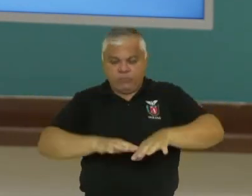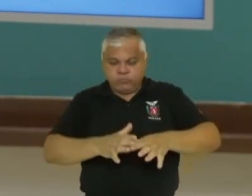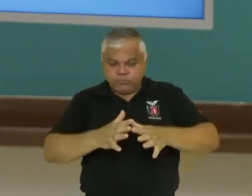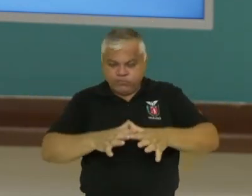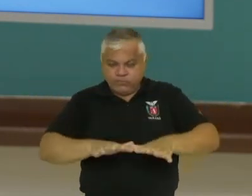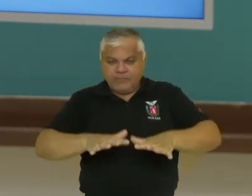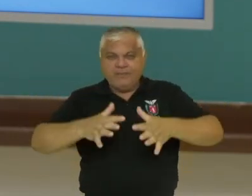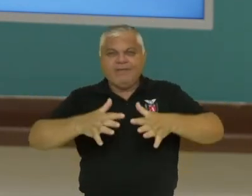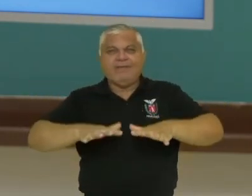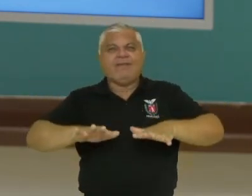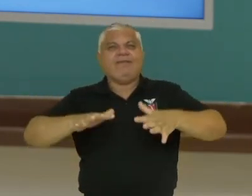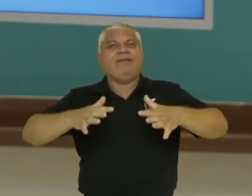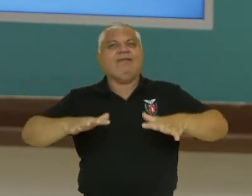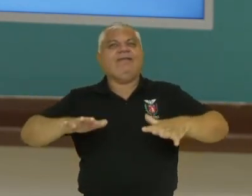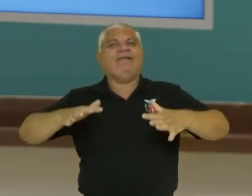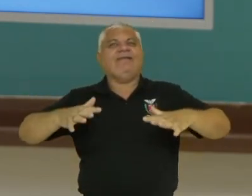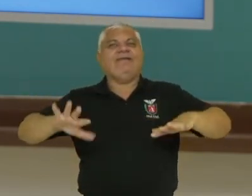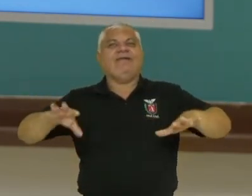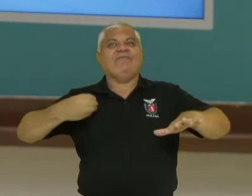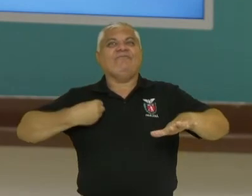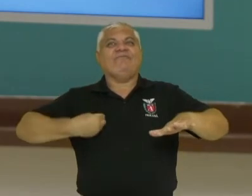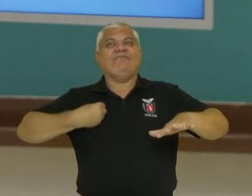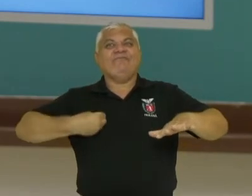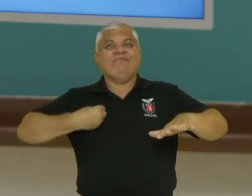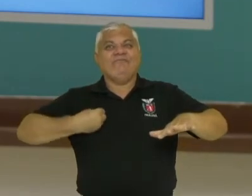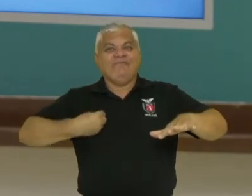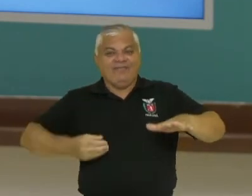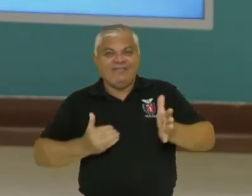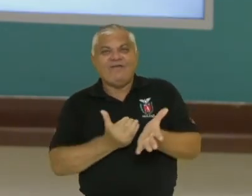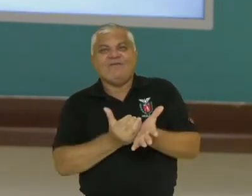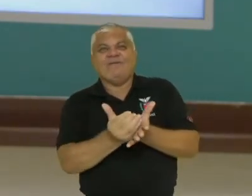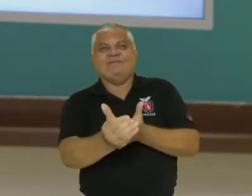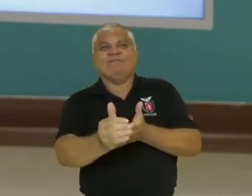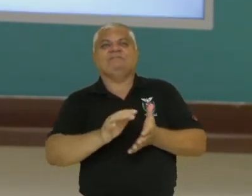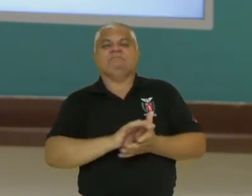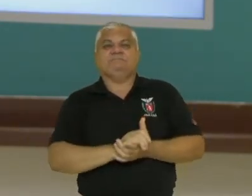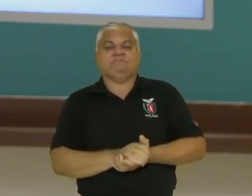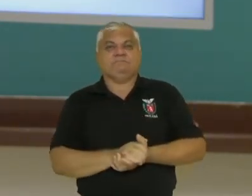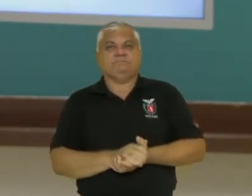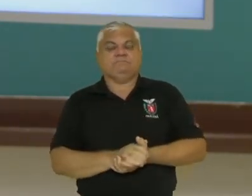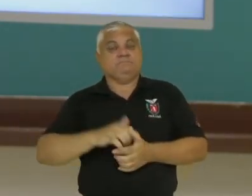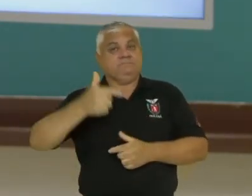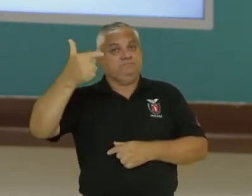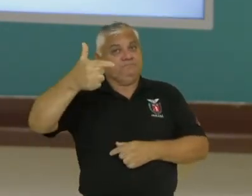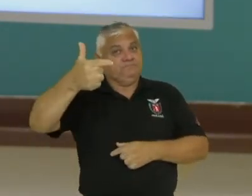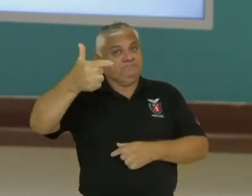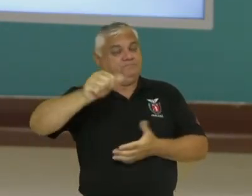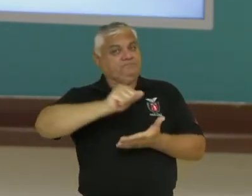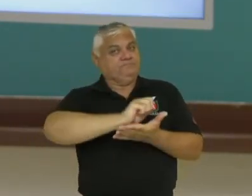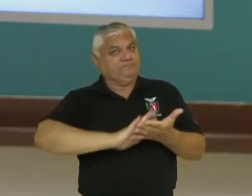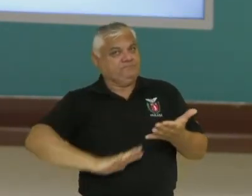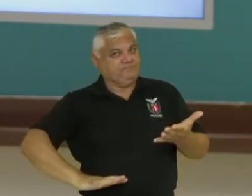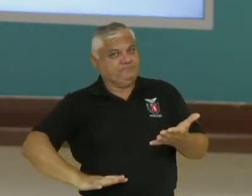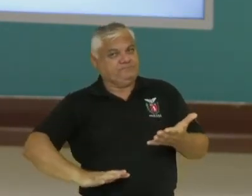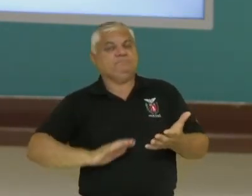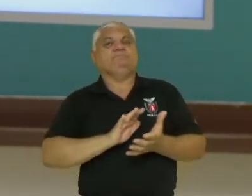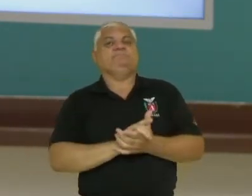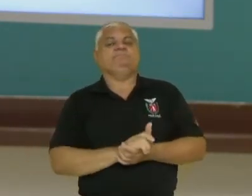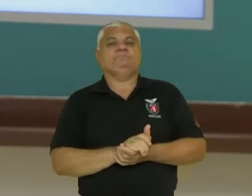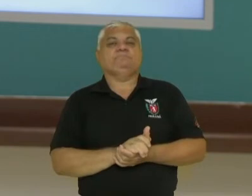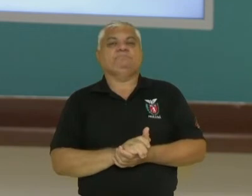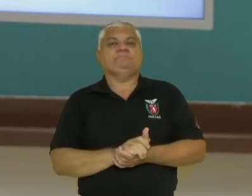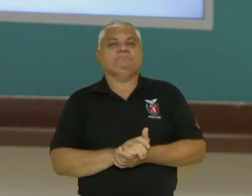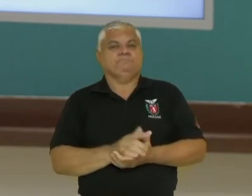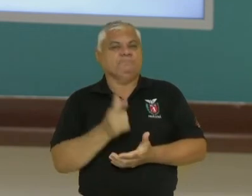oceanos primitivos, aonde a vida surgiu. E nós vamos para a nossa segunda e última